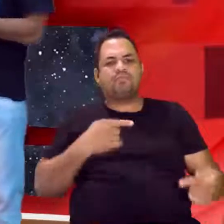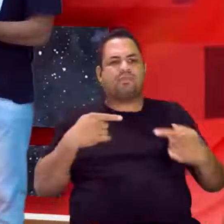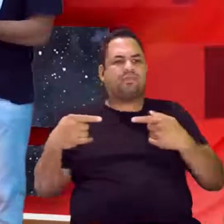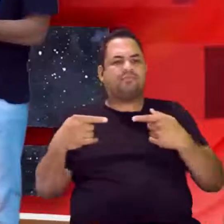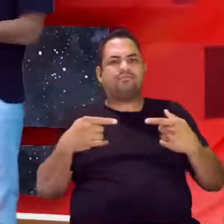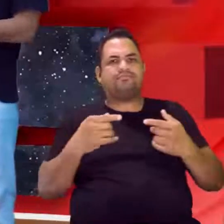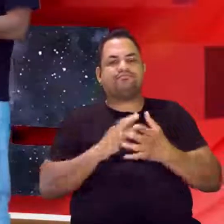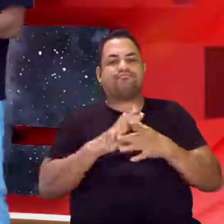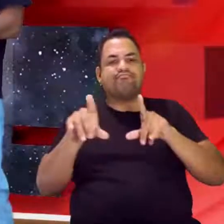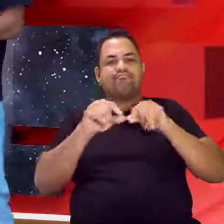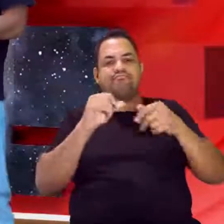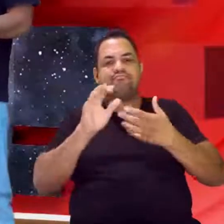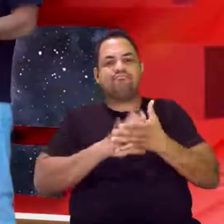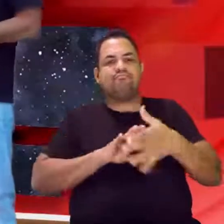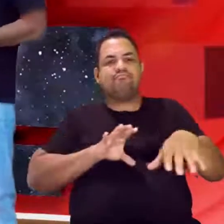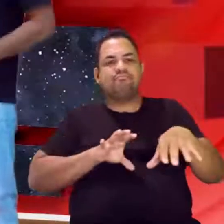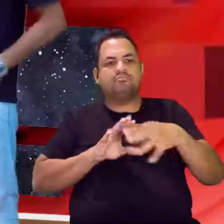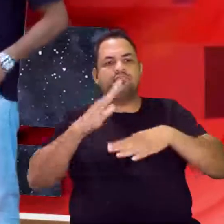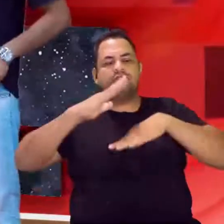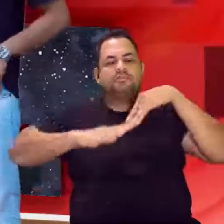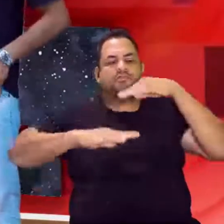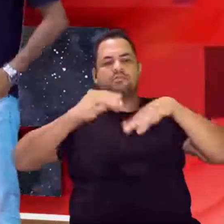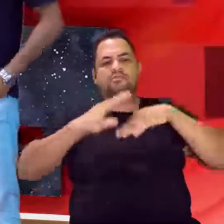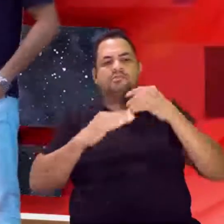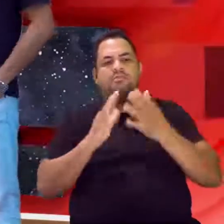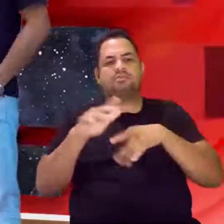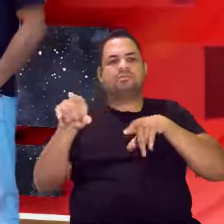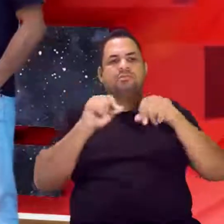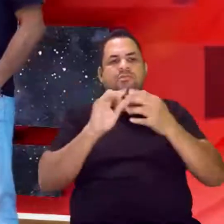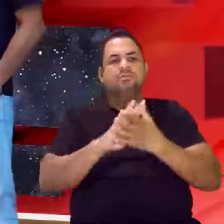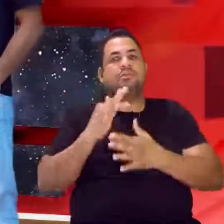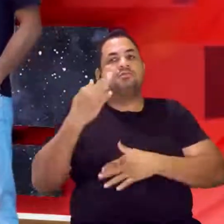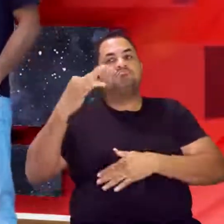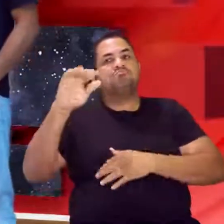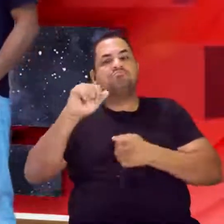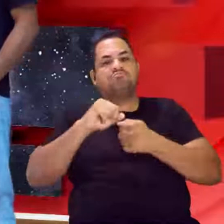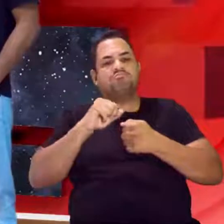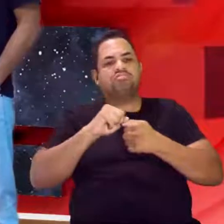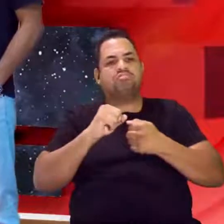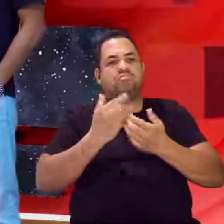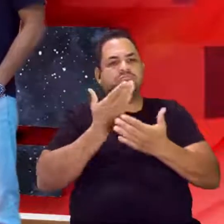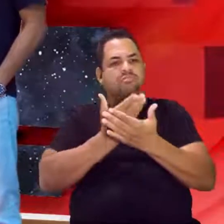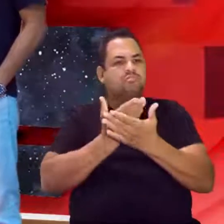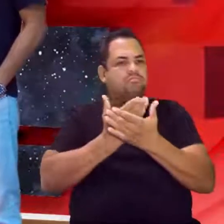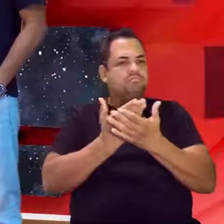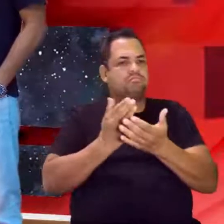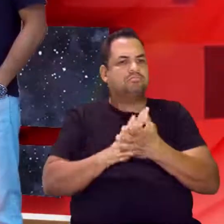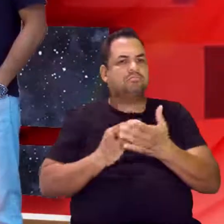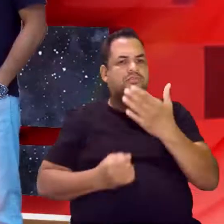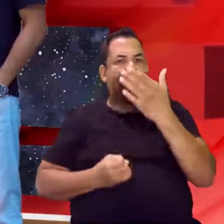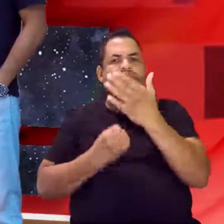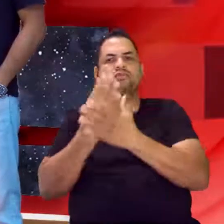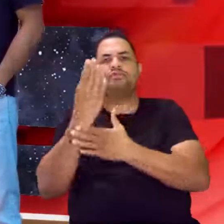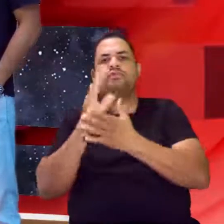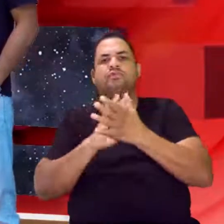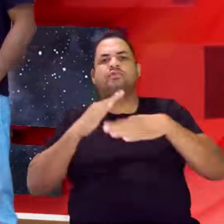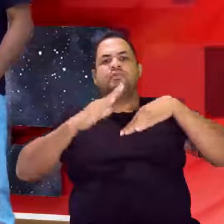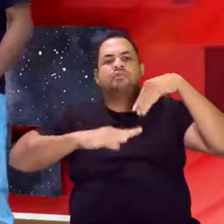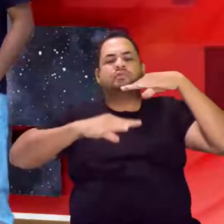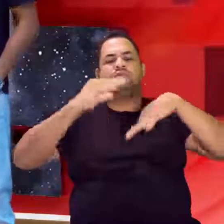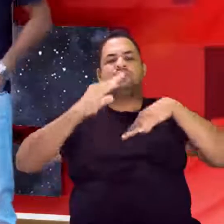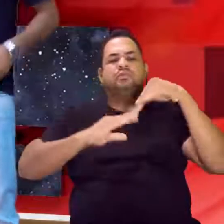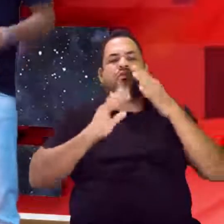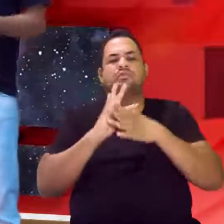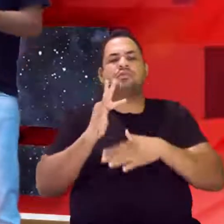escolha profissional, Isso. né? Porque dependendo do resultado, você vai escolher aí a faculdade que vai fazer e vai aí gerar, né, um profissional do